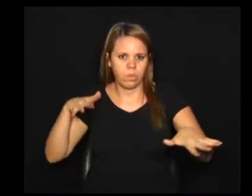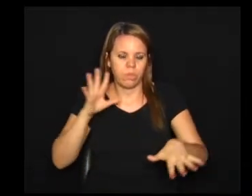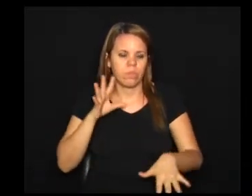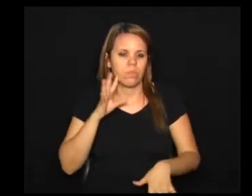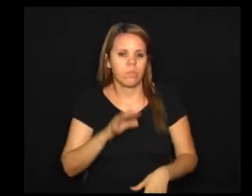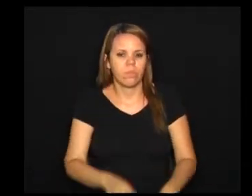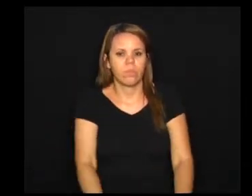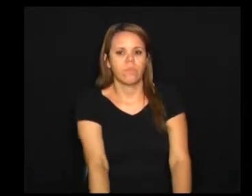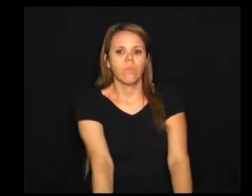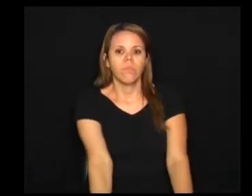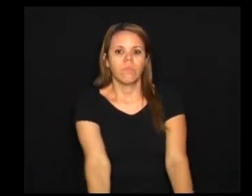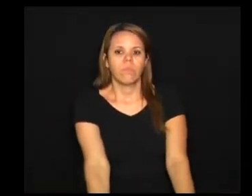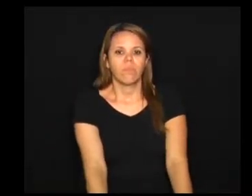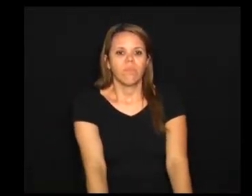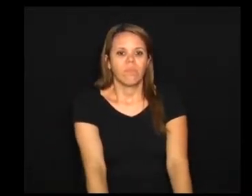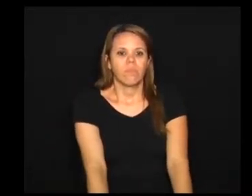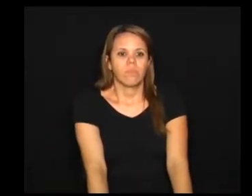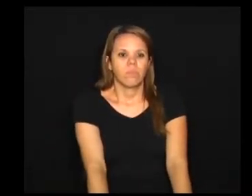bacana.